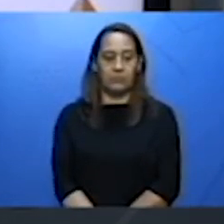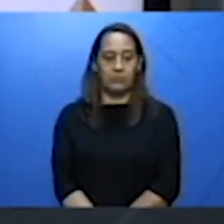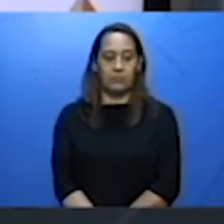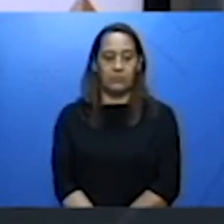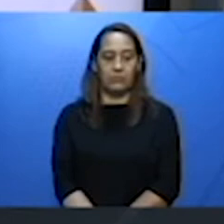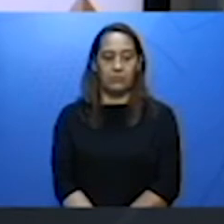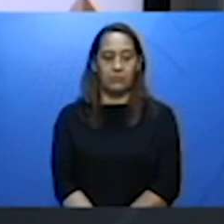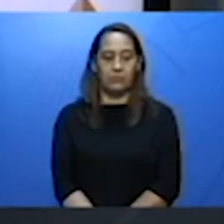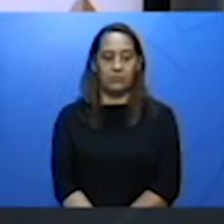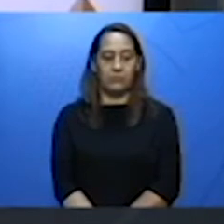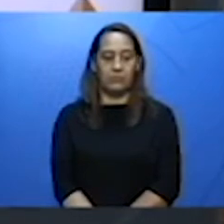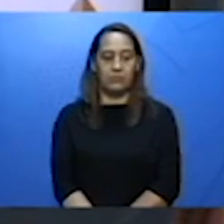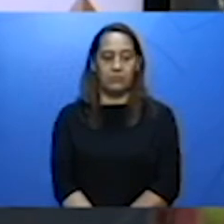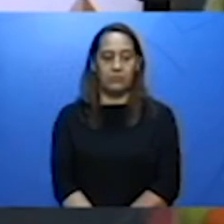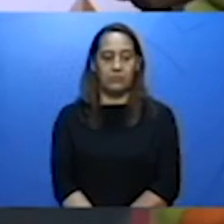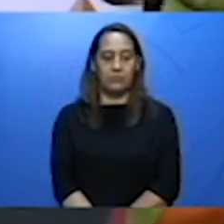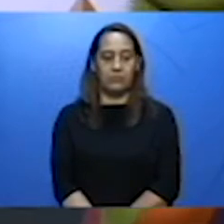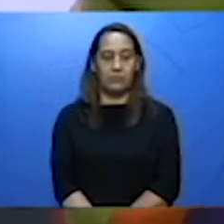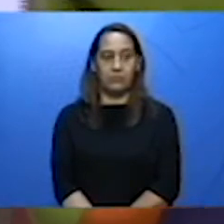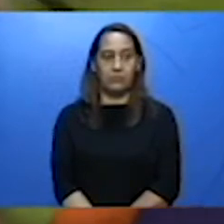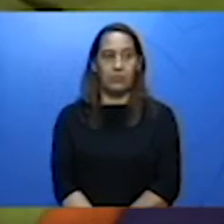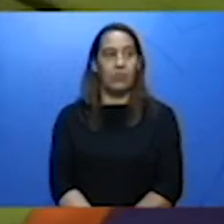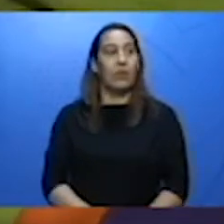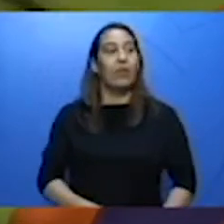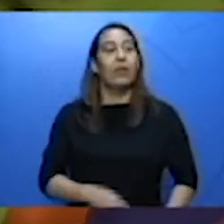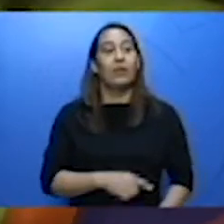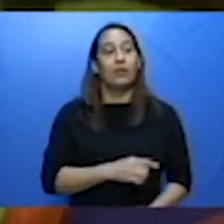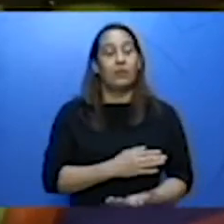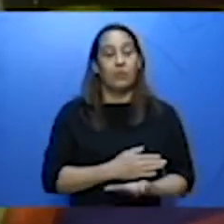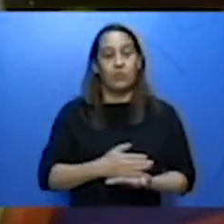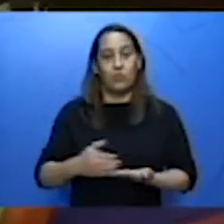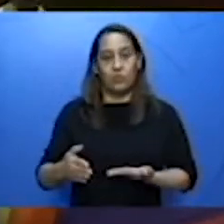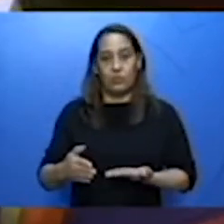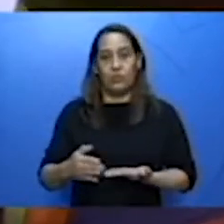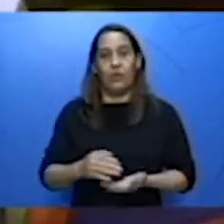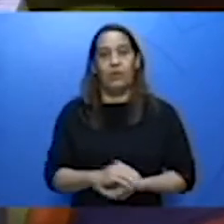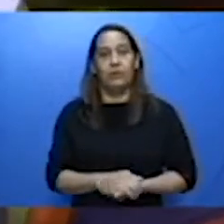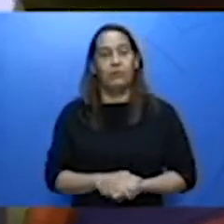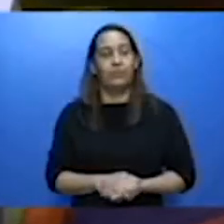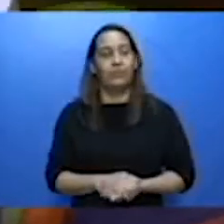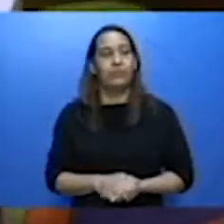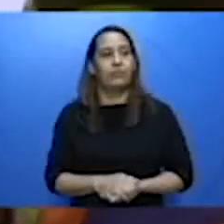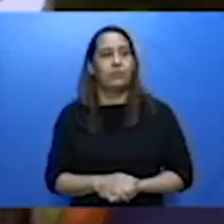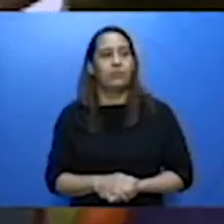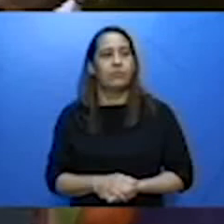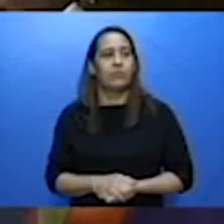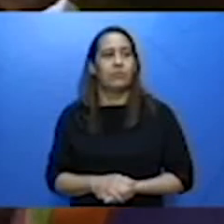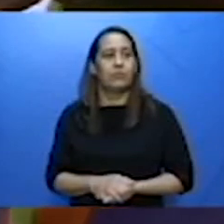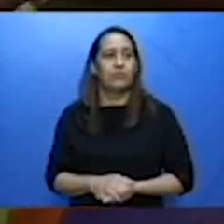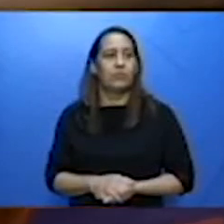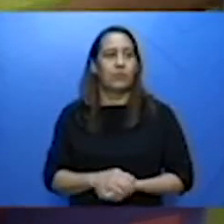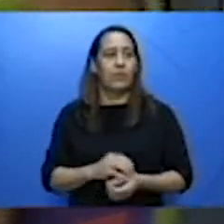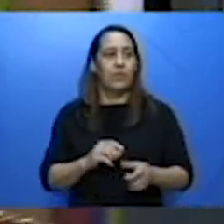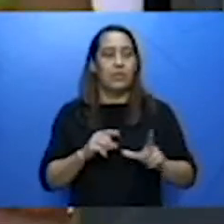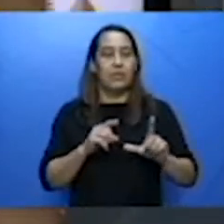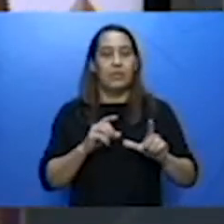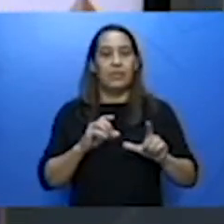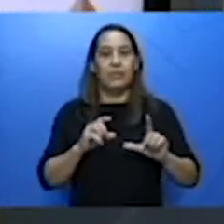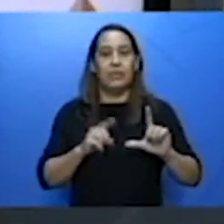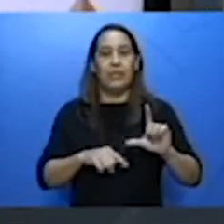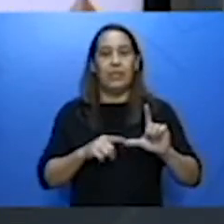Aqui nós vamos continuar, tá, pessoal? Aí na casa de vocês, vocês dão aquele pause. Próximo